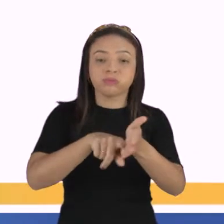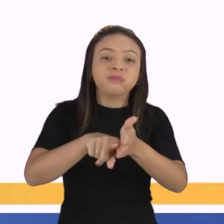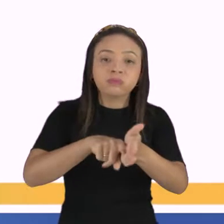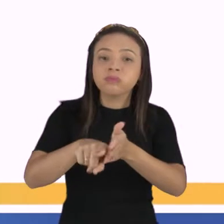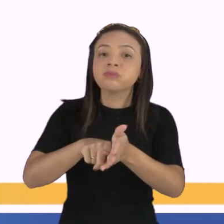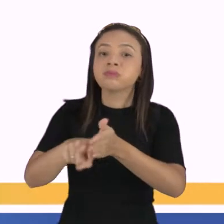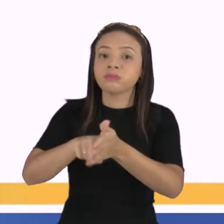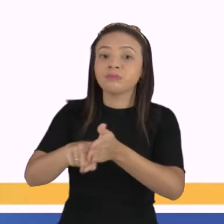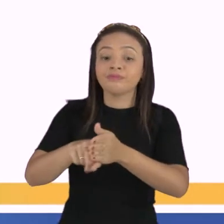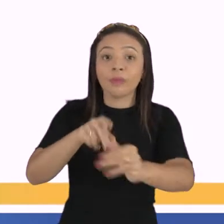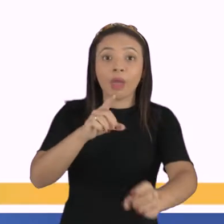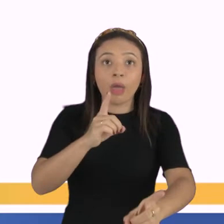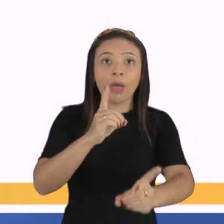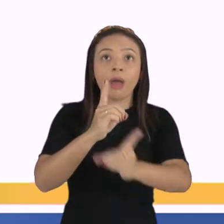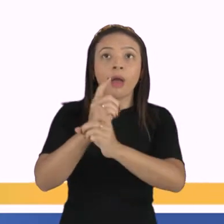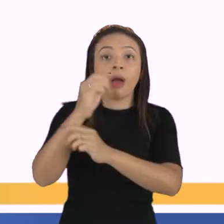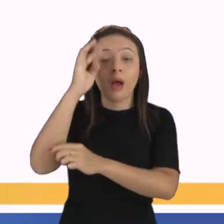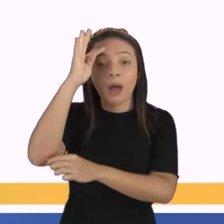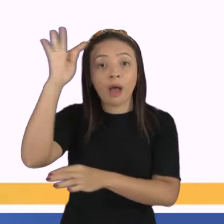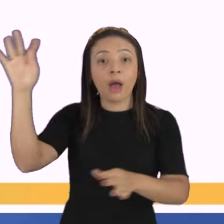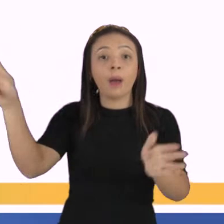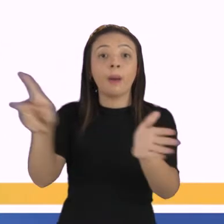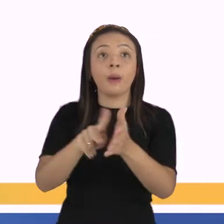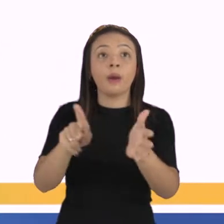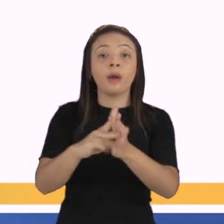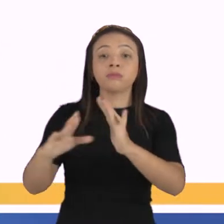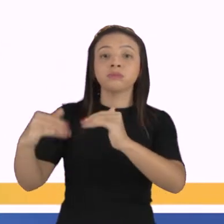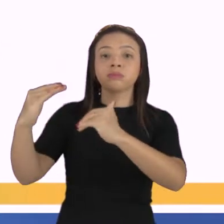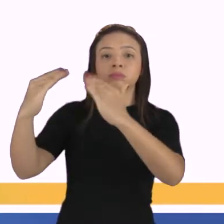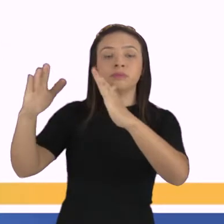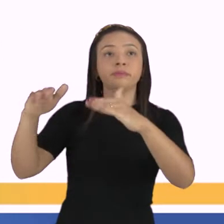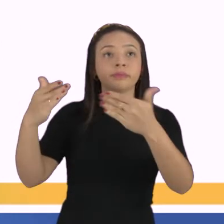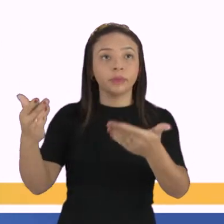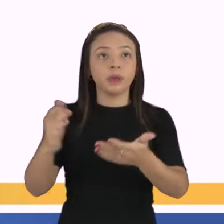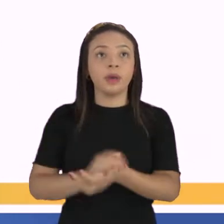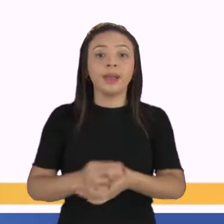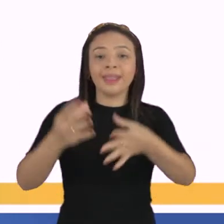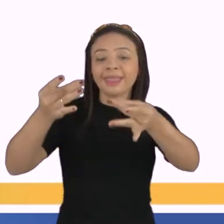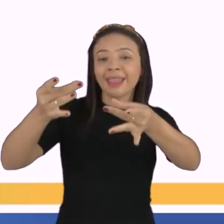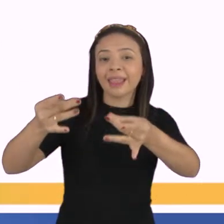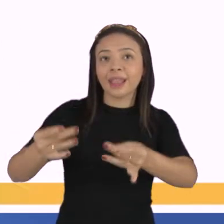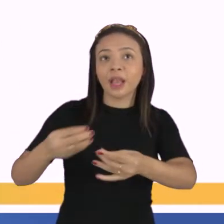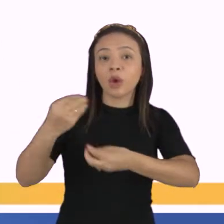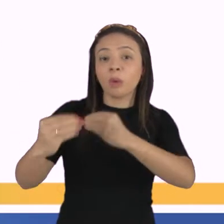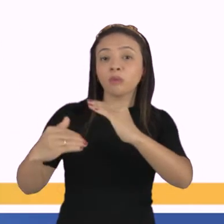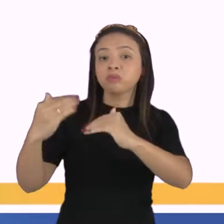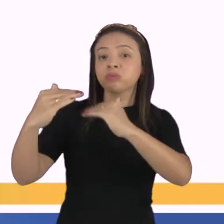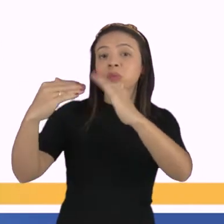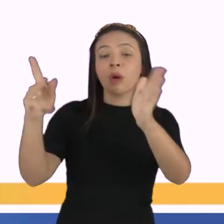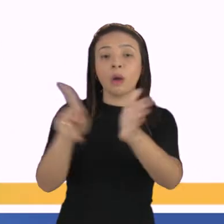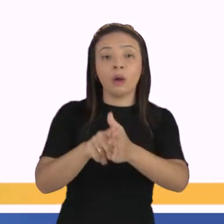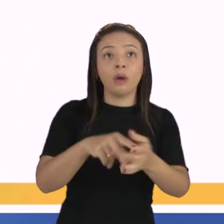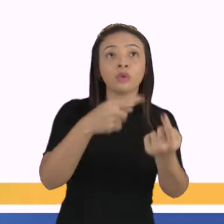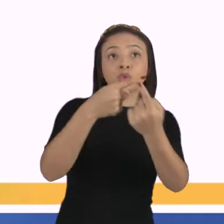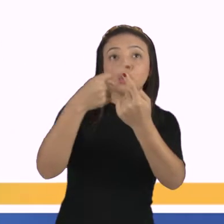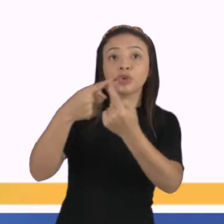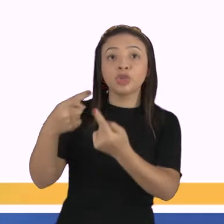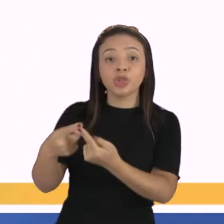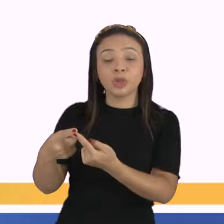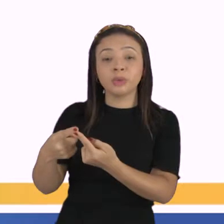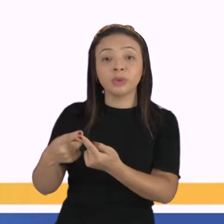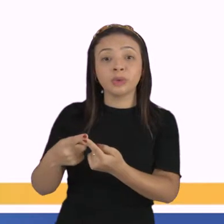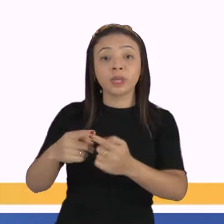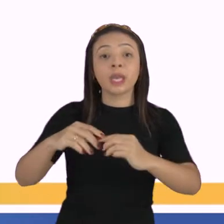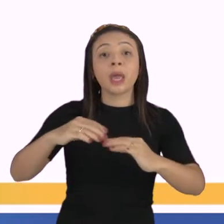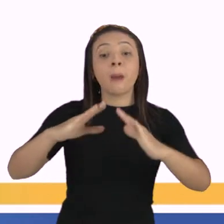e descobriu a teoria da evolução. A teoria da evolução ela descreve o desenvolvimento das espécies que habitavam ou